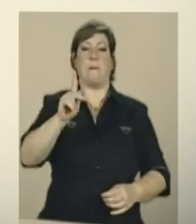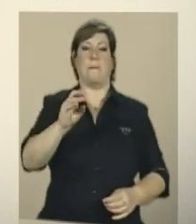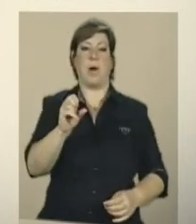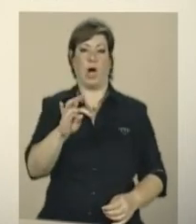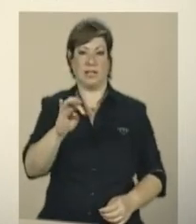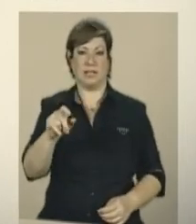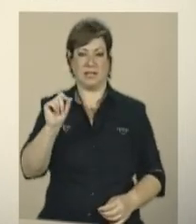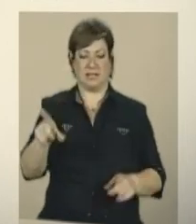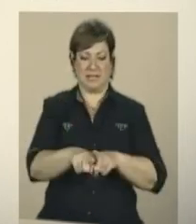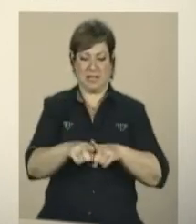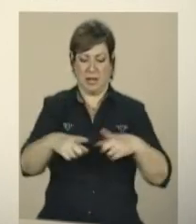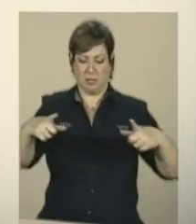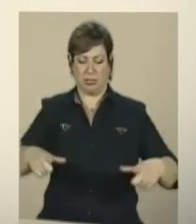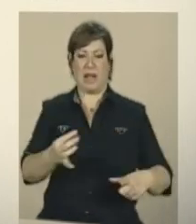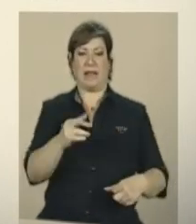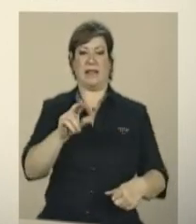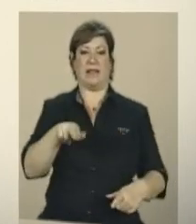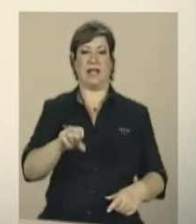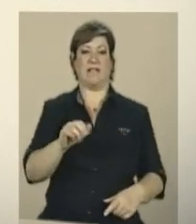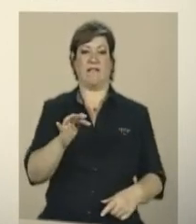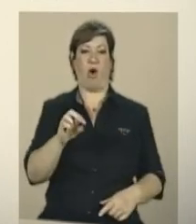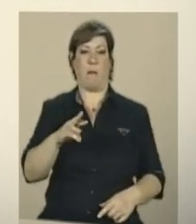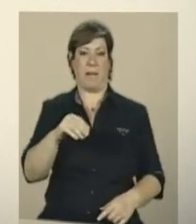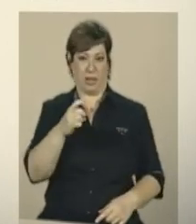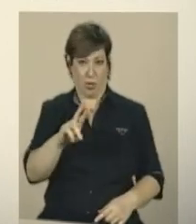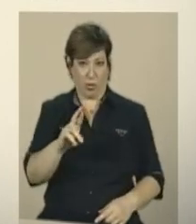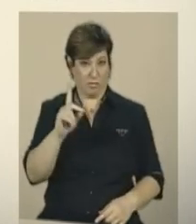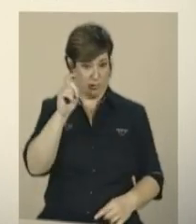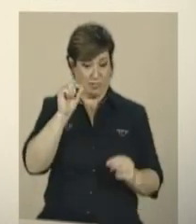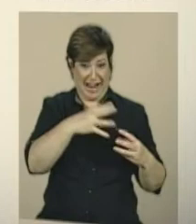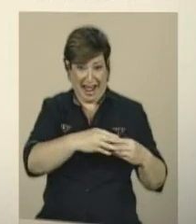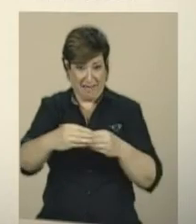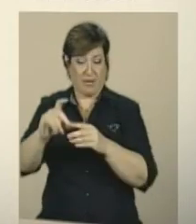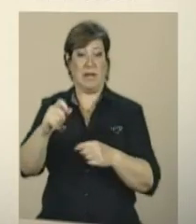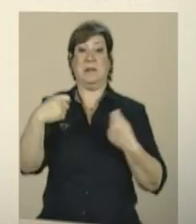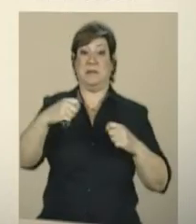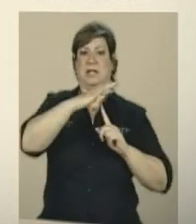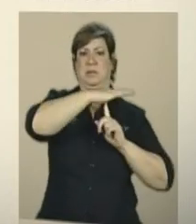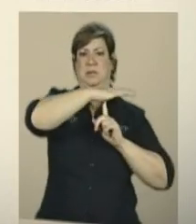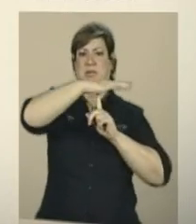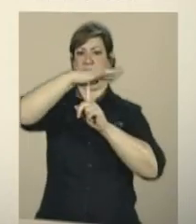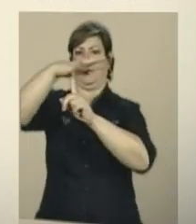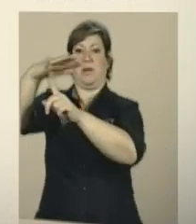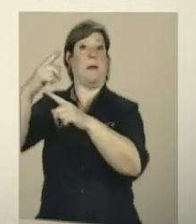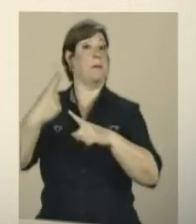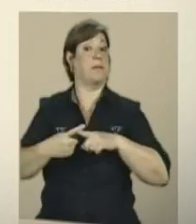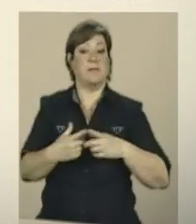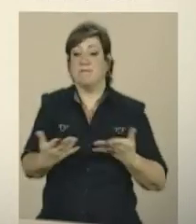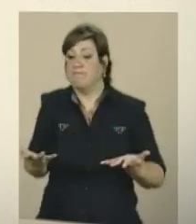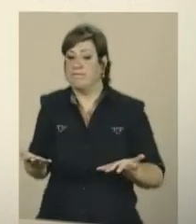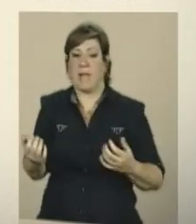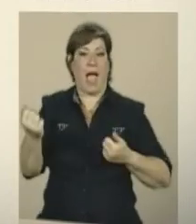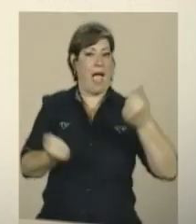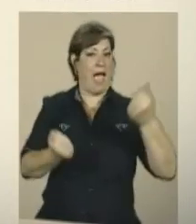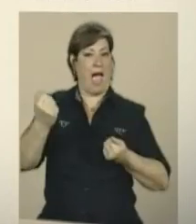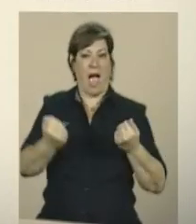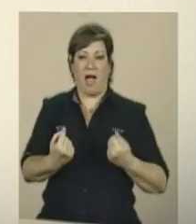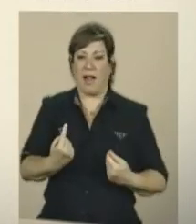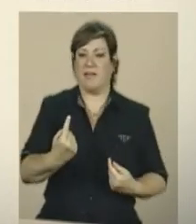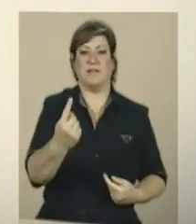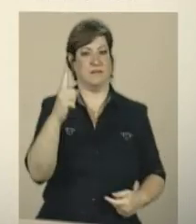os transformadores foi preciso usar Luciano até um helicóptero porque não havia estradas para